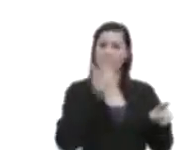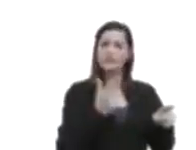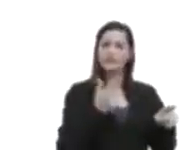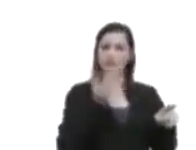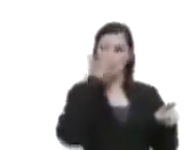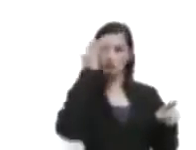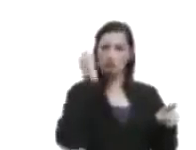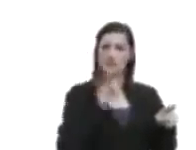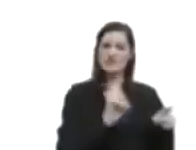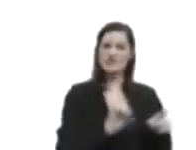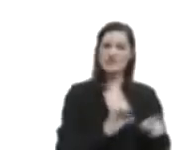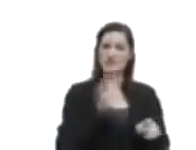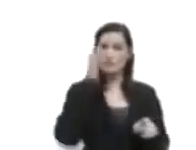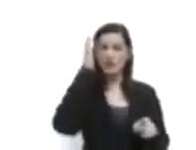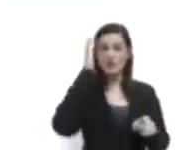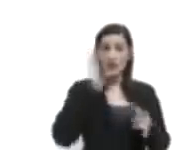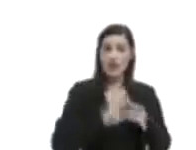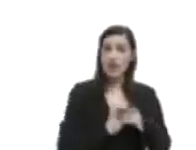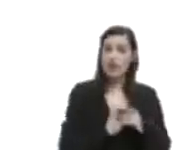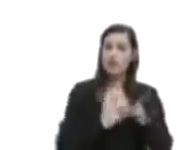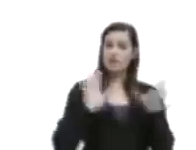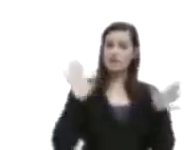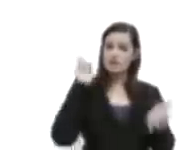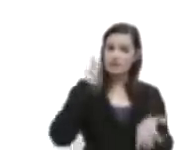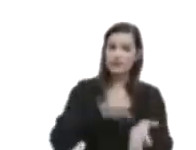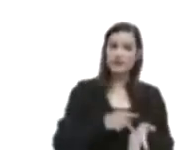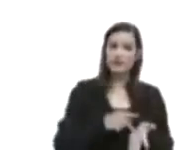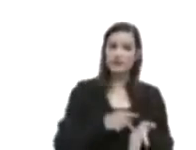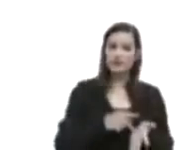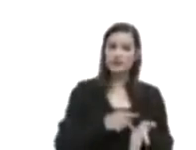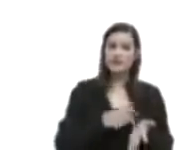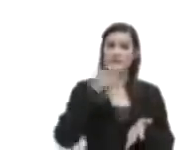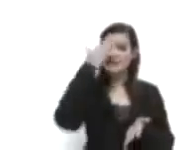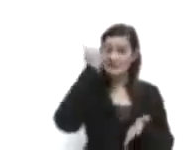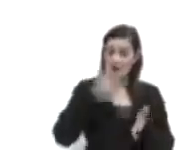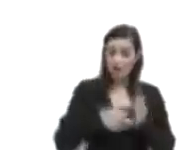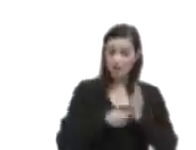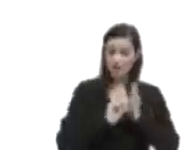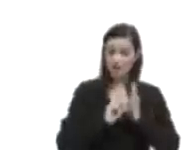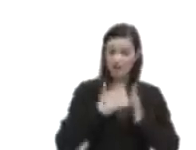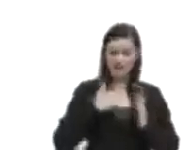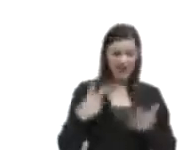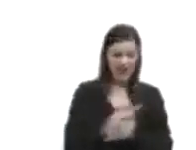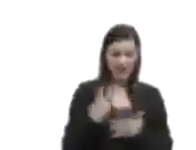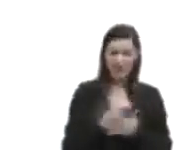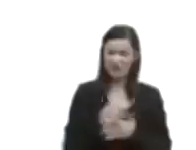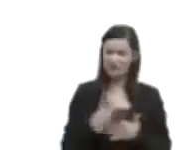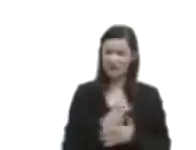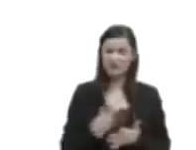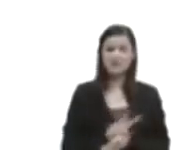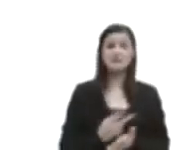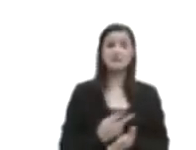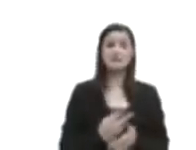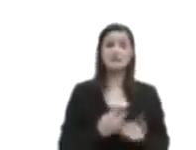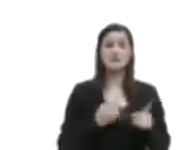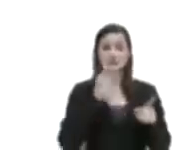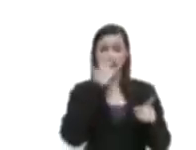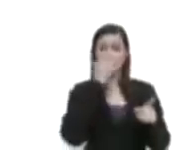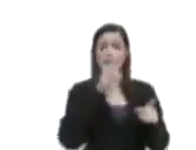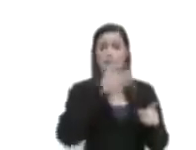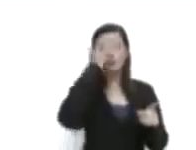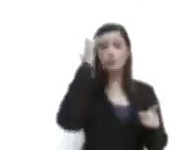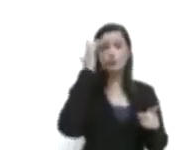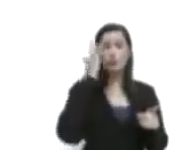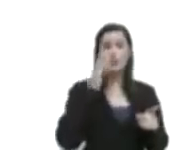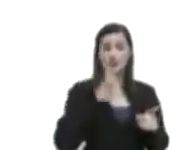quem ele era. Nós precisamos relembrar o que éramos, irmãos. De onde viemos? Deus sabe onde que Deus nos achou?